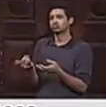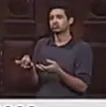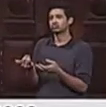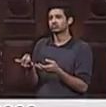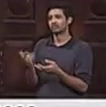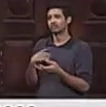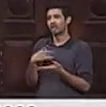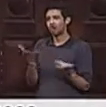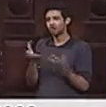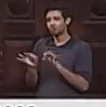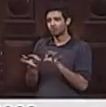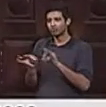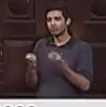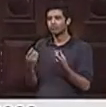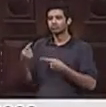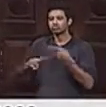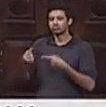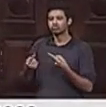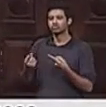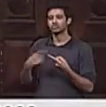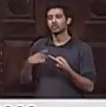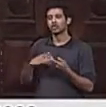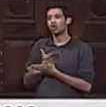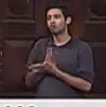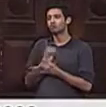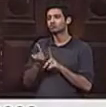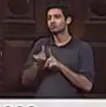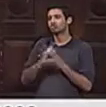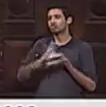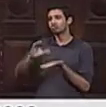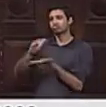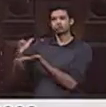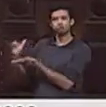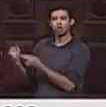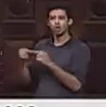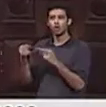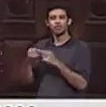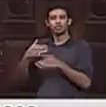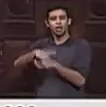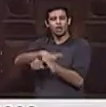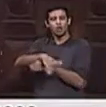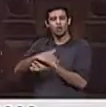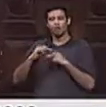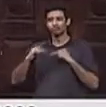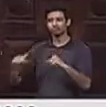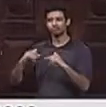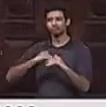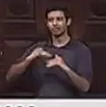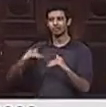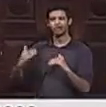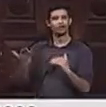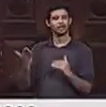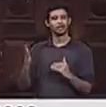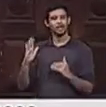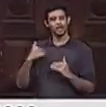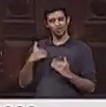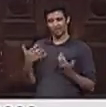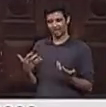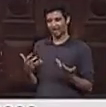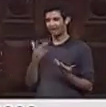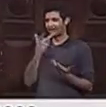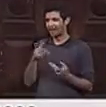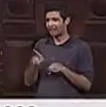a ser discutido, também distribuidoras de ligantes asfálticos, né? Eu quero aqui dizer o seguinte, na mesma linha do